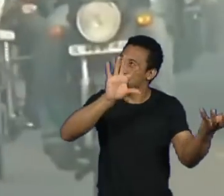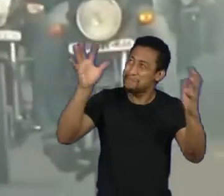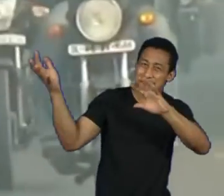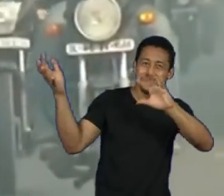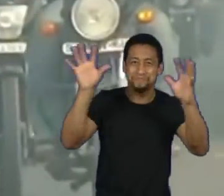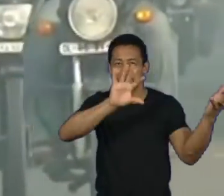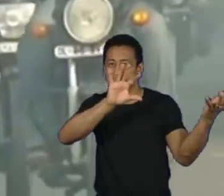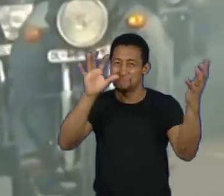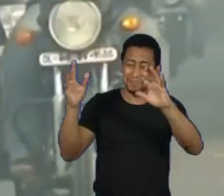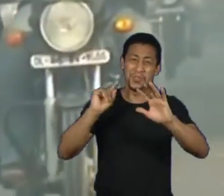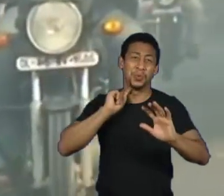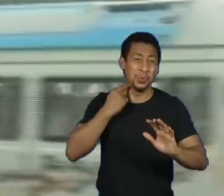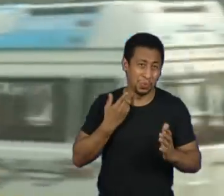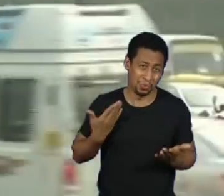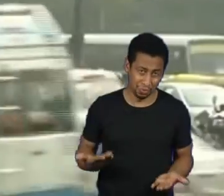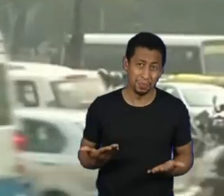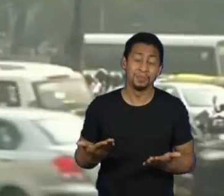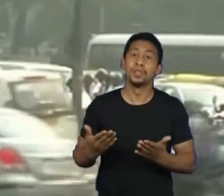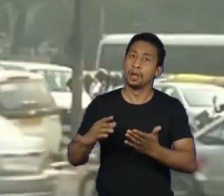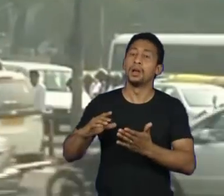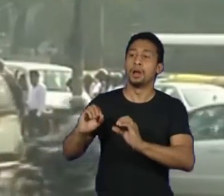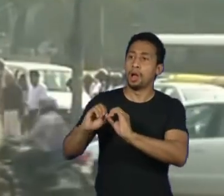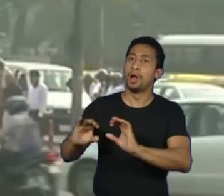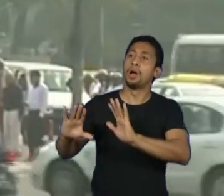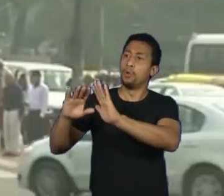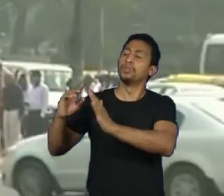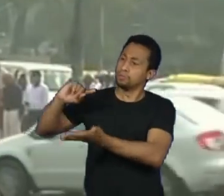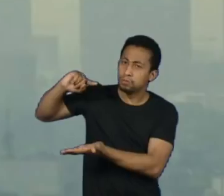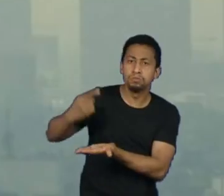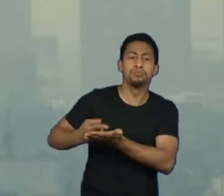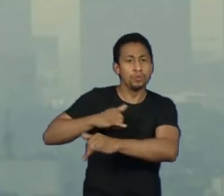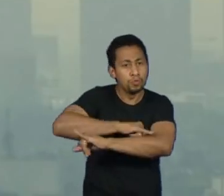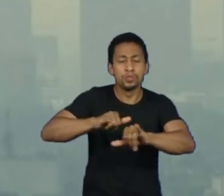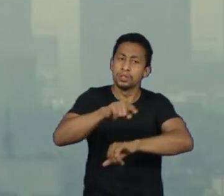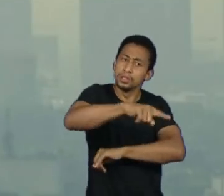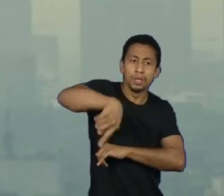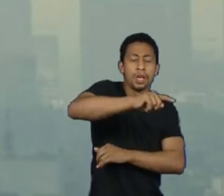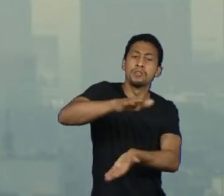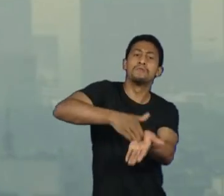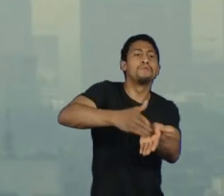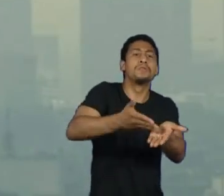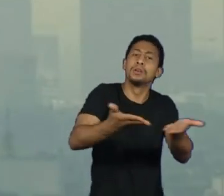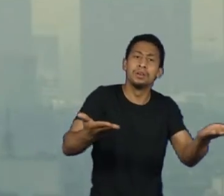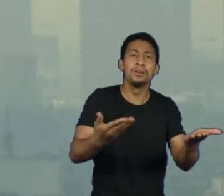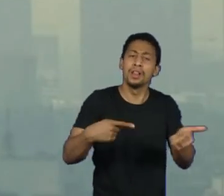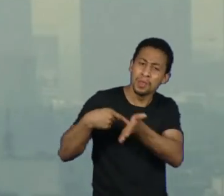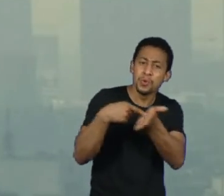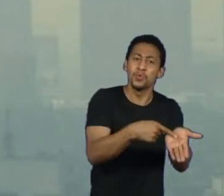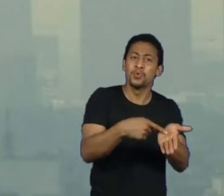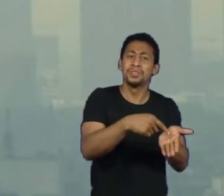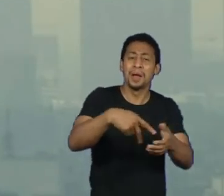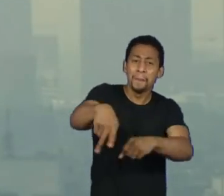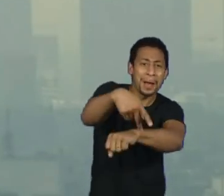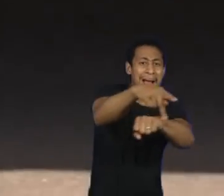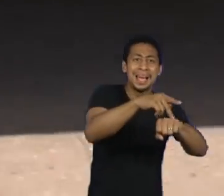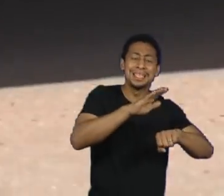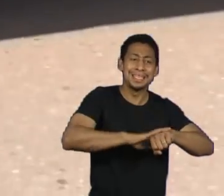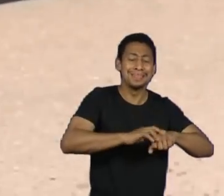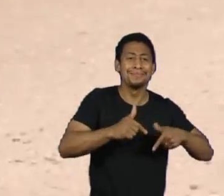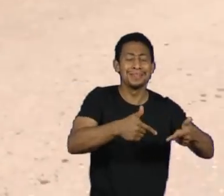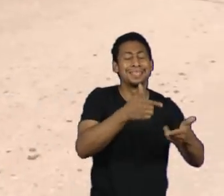a primeira decisão de um organismo internacional em resposta à denúncia de que esses países não fazem